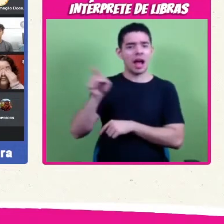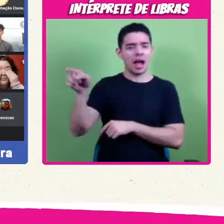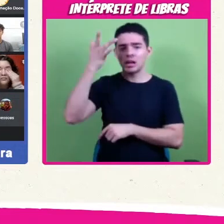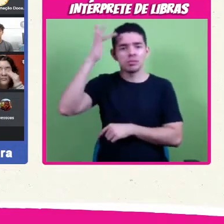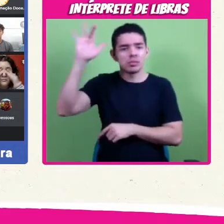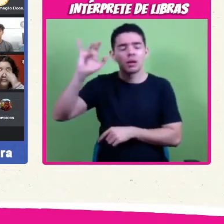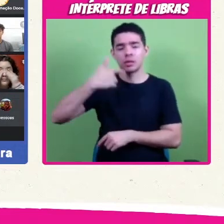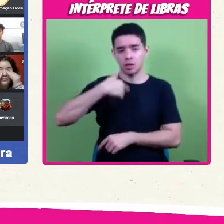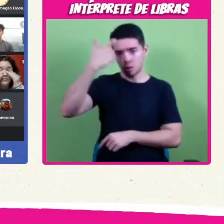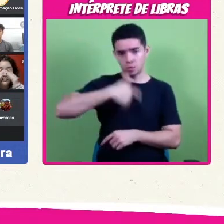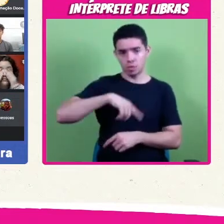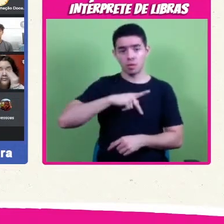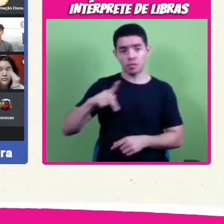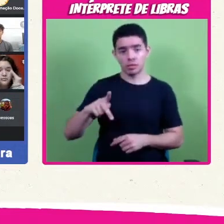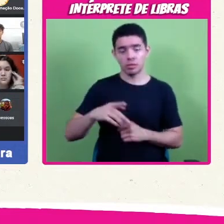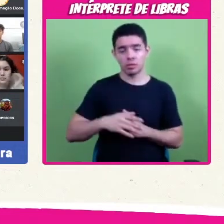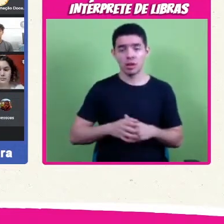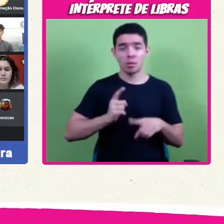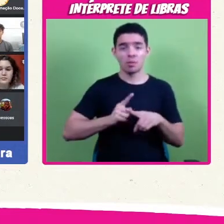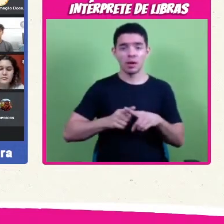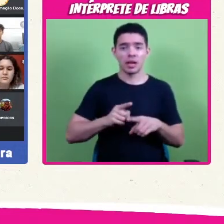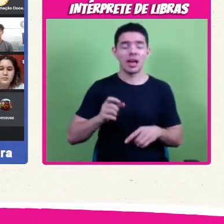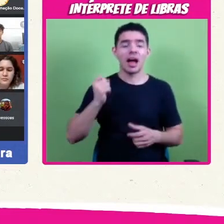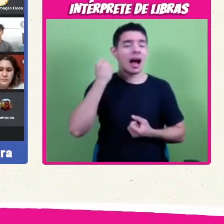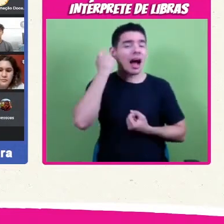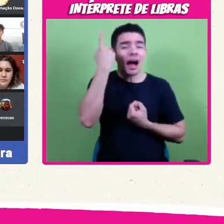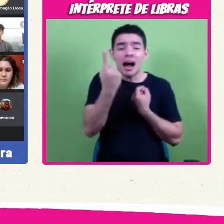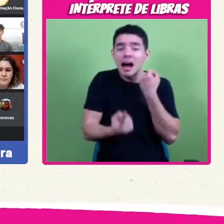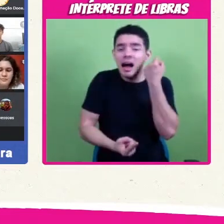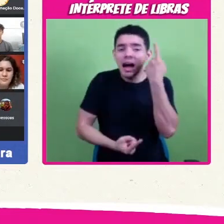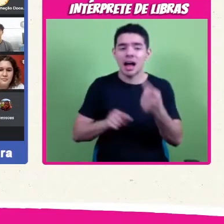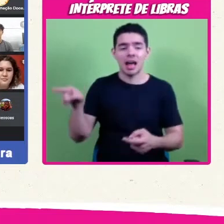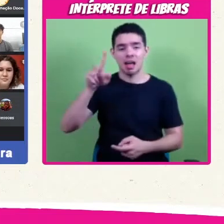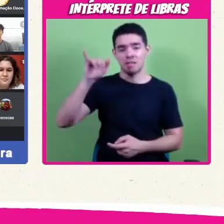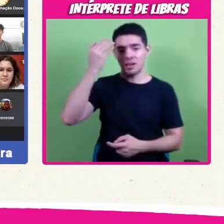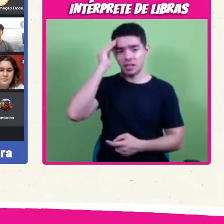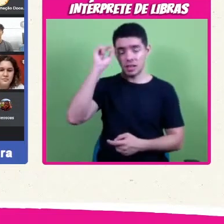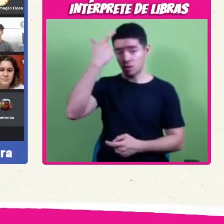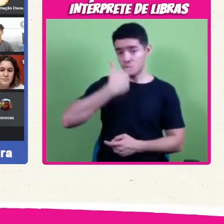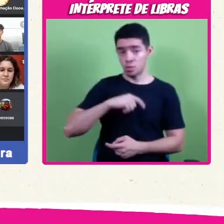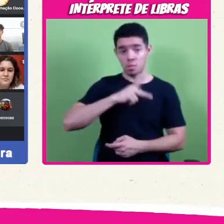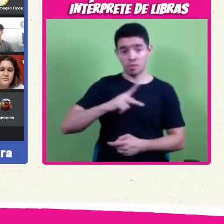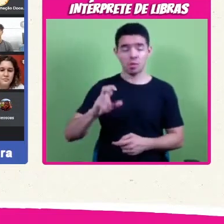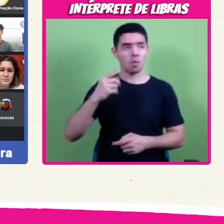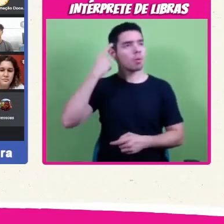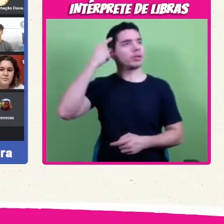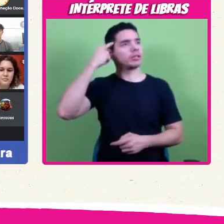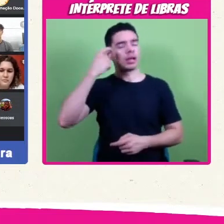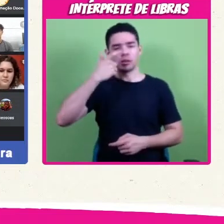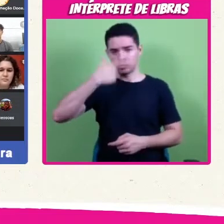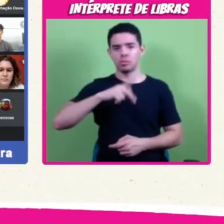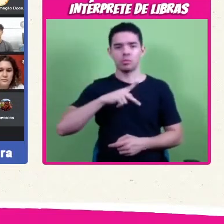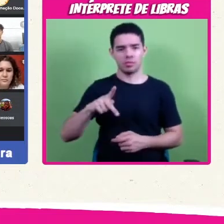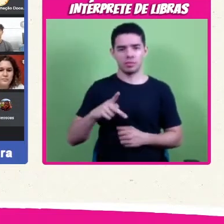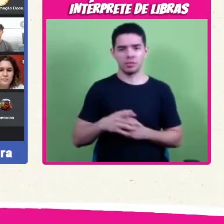professora. Porque raramente elas vão entender que eu sou uma professora ou que vão cogitar que eu sou uma professora.